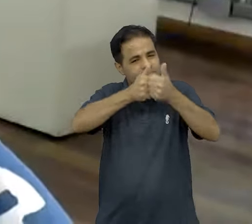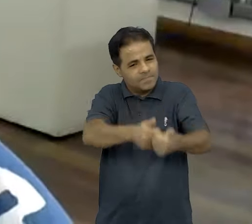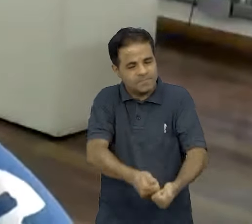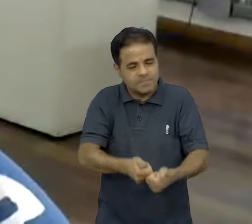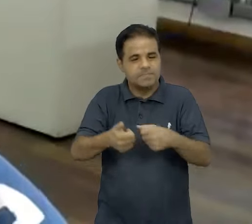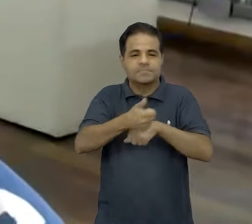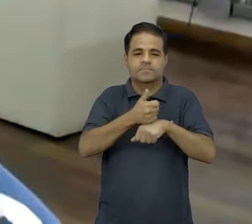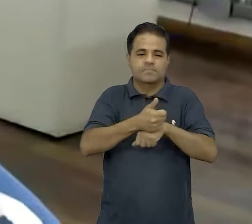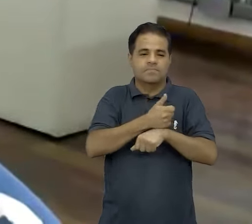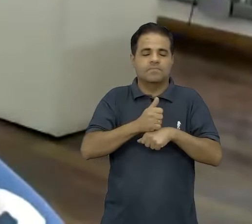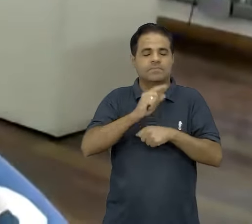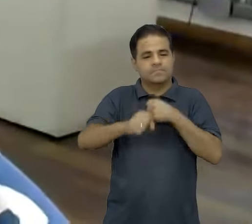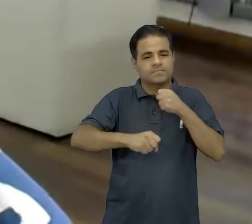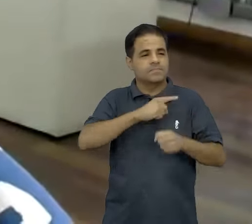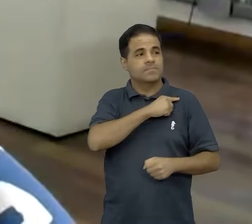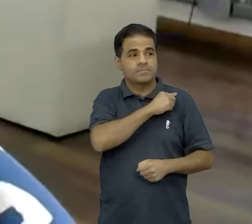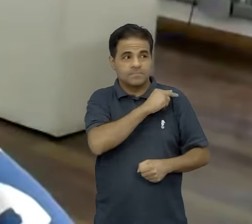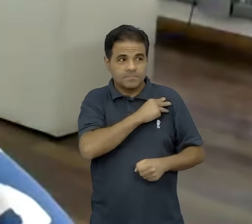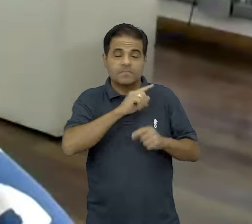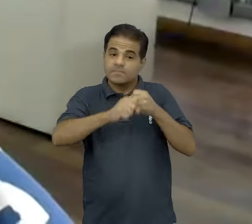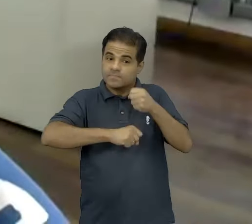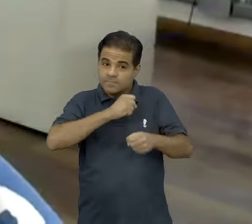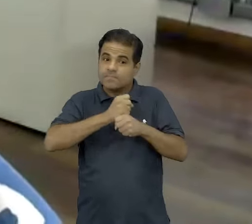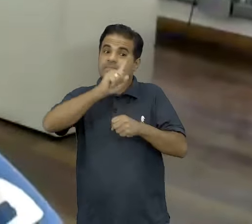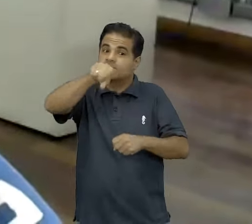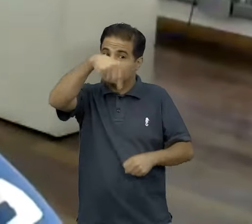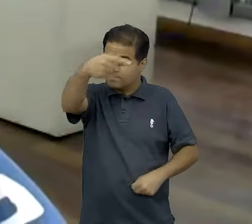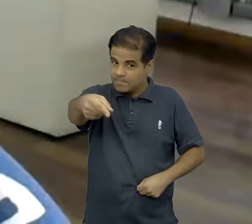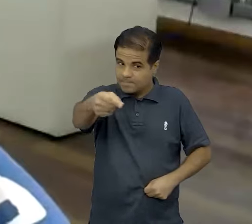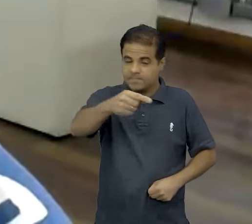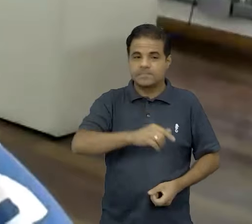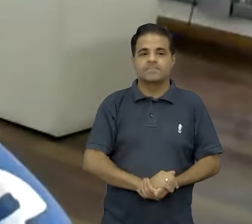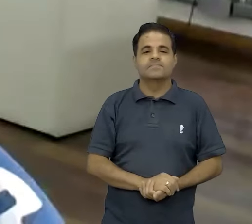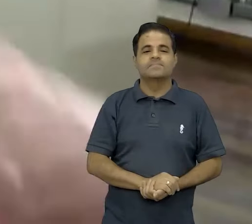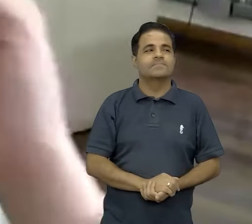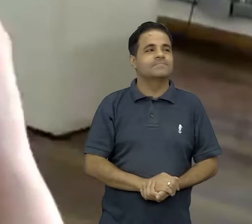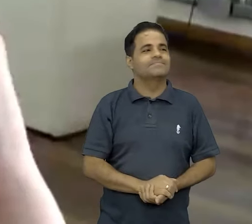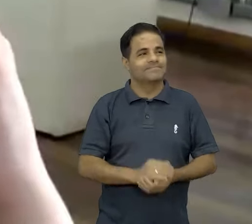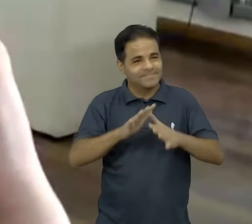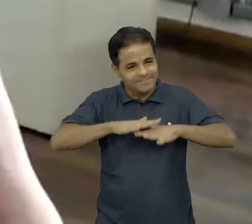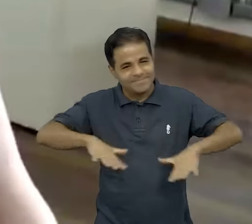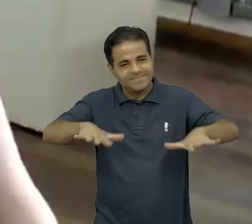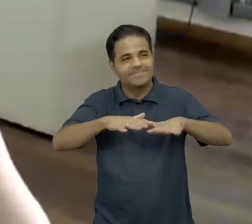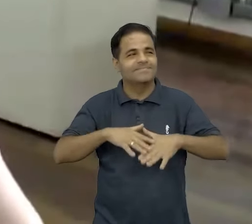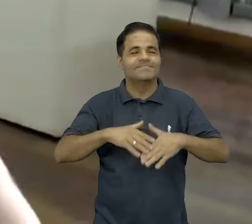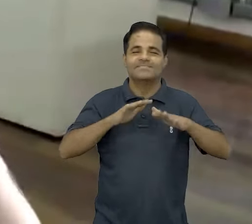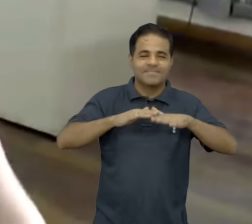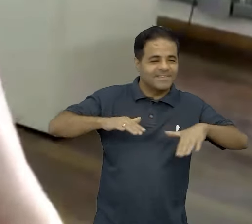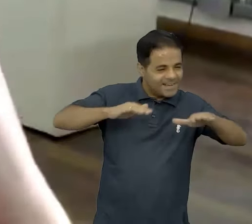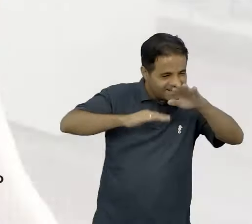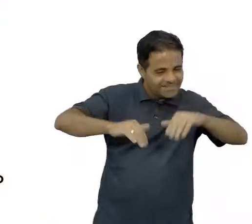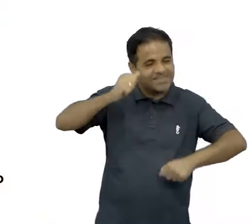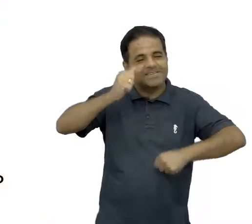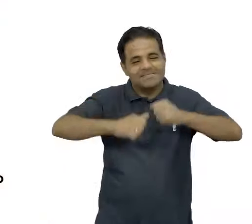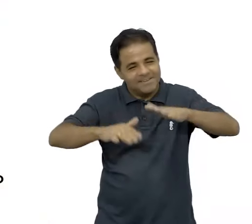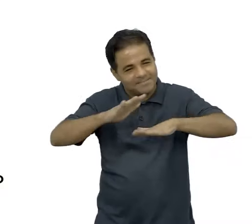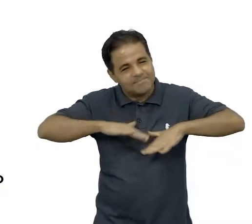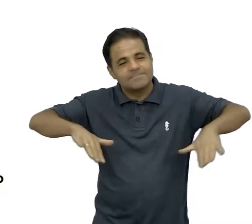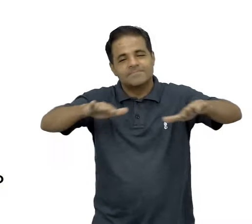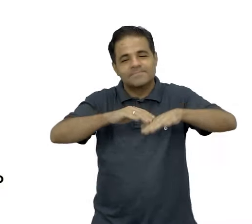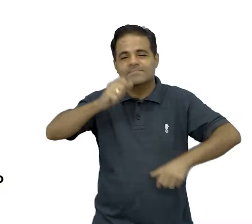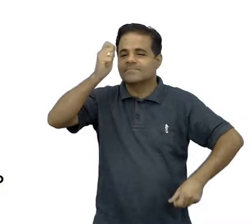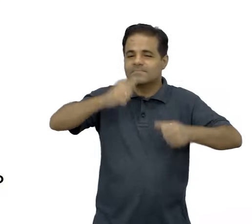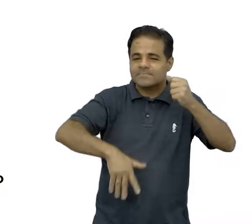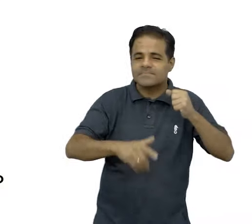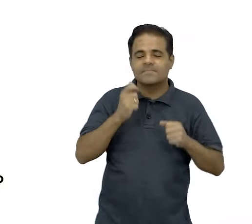trajetória para a série do ano seguinte. Bom, vamos lá, eu vou mostrar aqui para vocês,